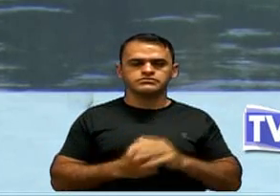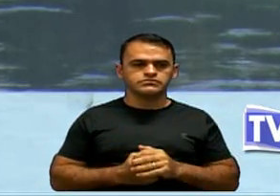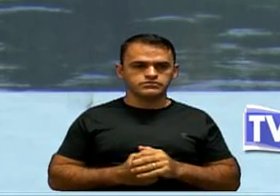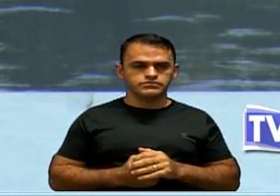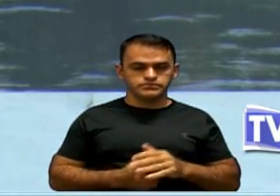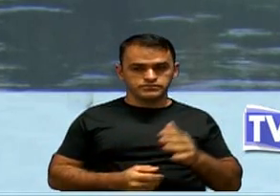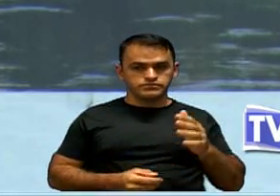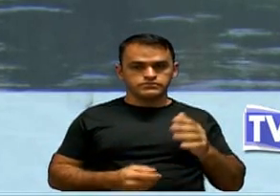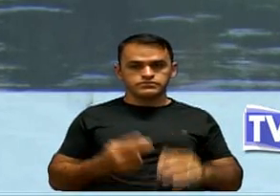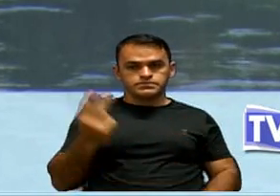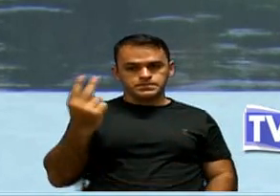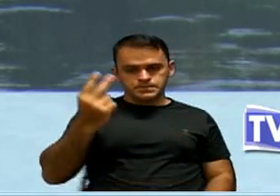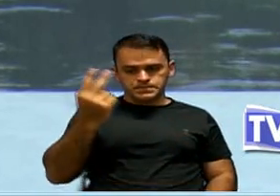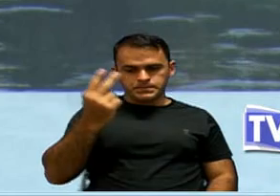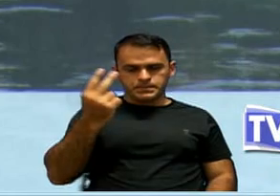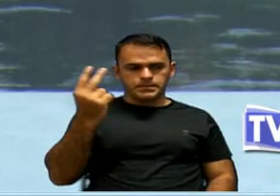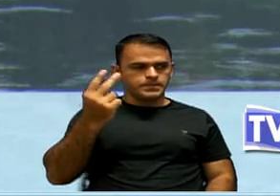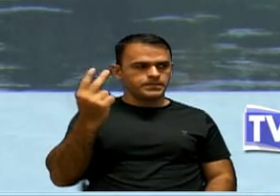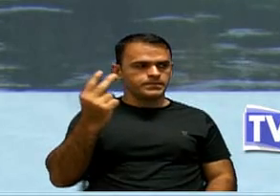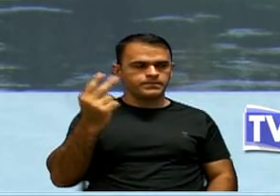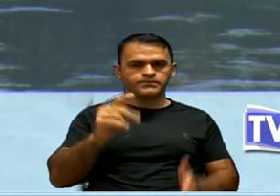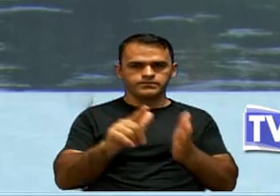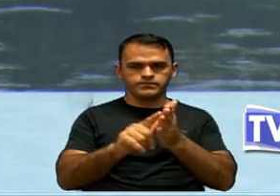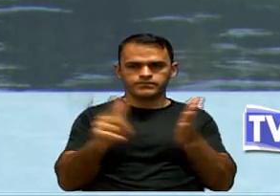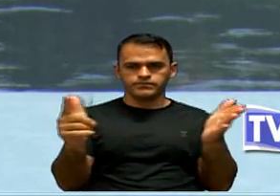Segunda matéria.